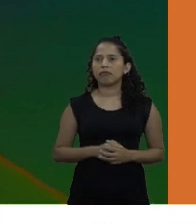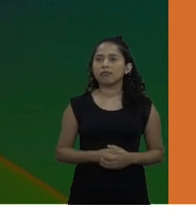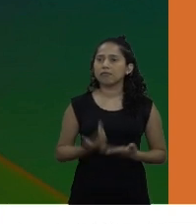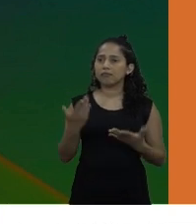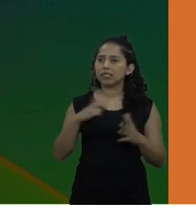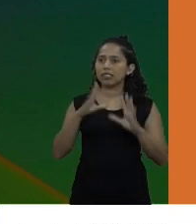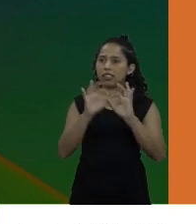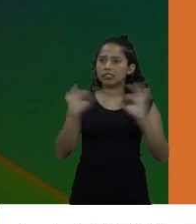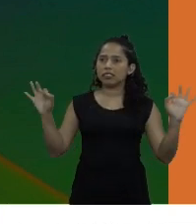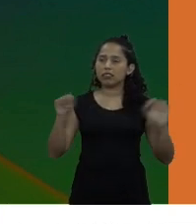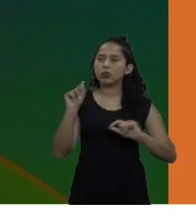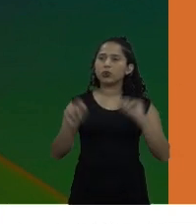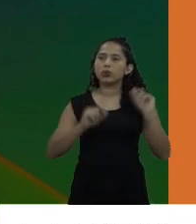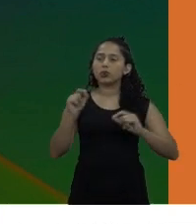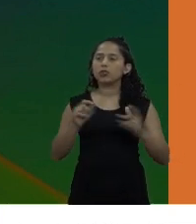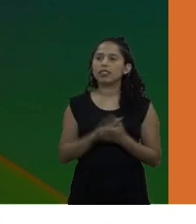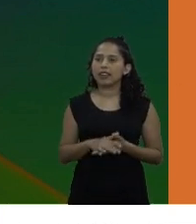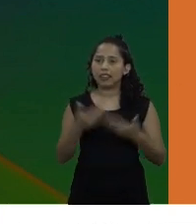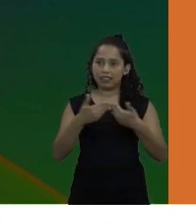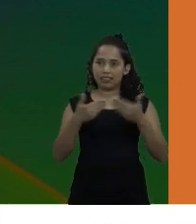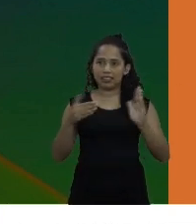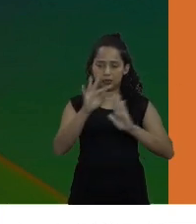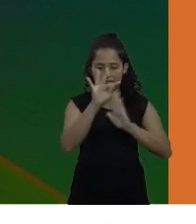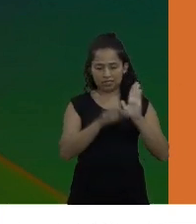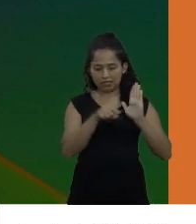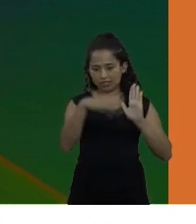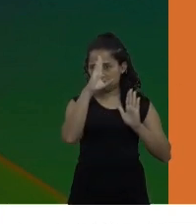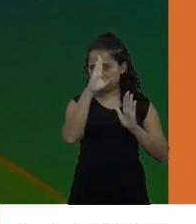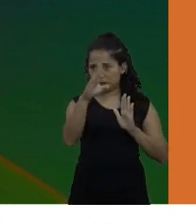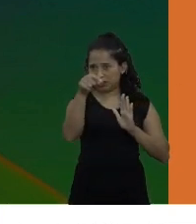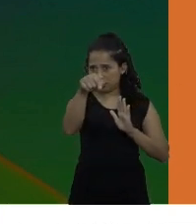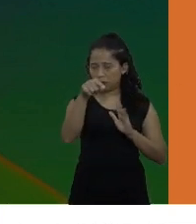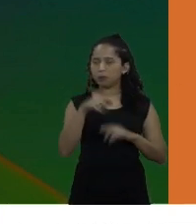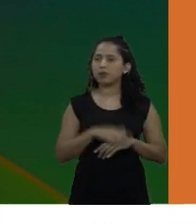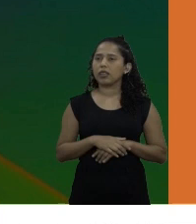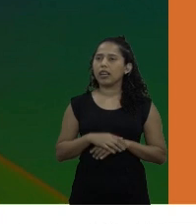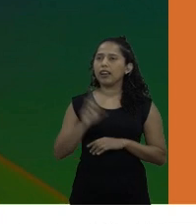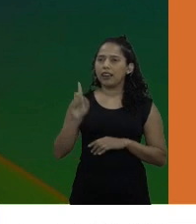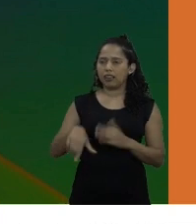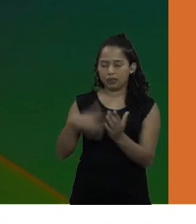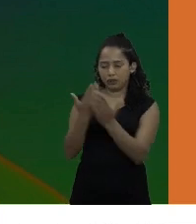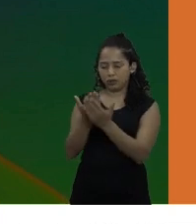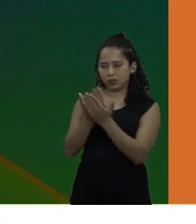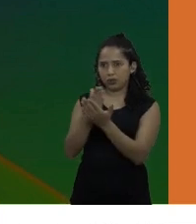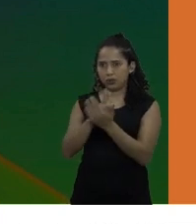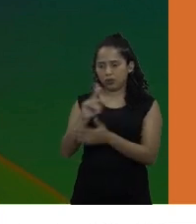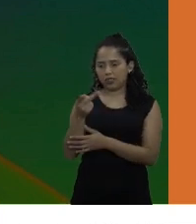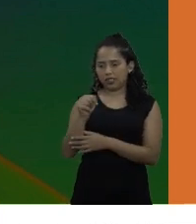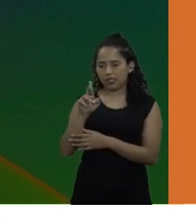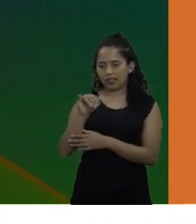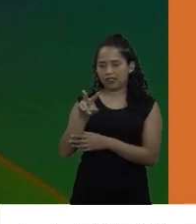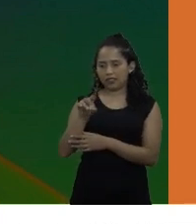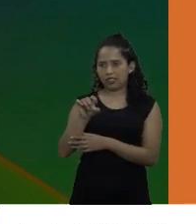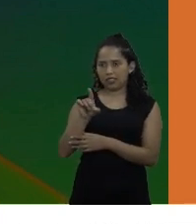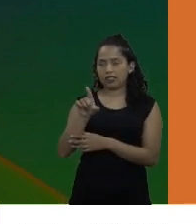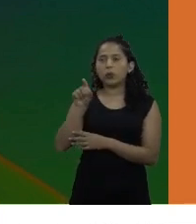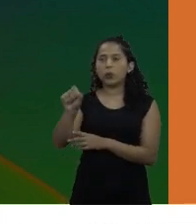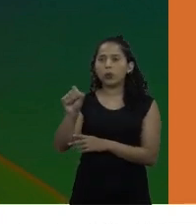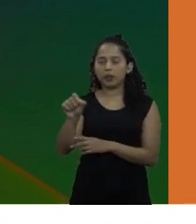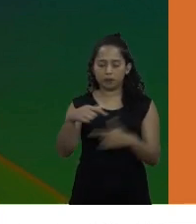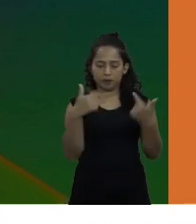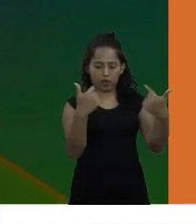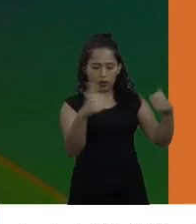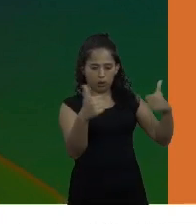que abre um dos principais textos que a gente lê nesse curso, que é todo o estudo de Harvard, que diz assim, o